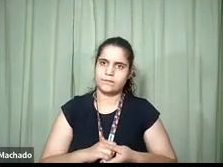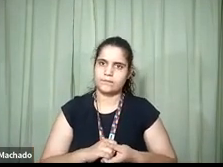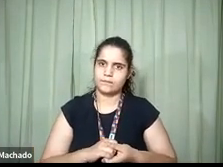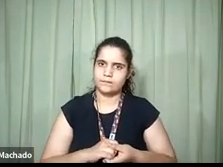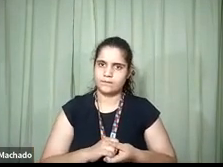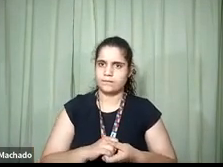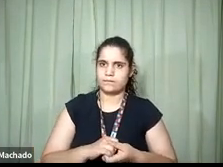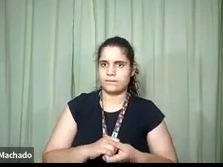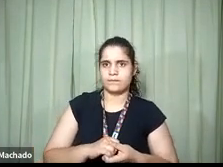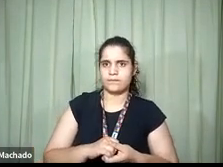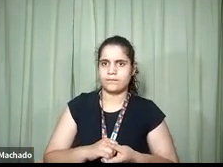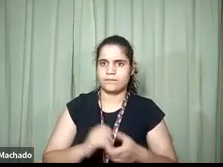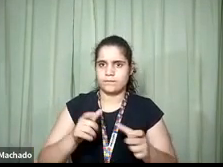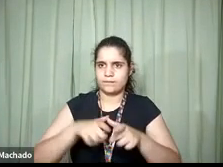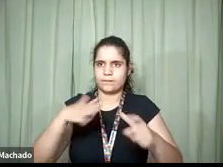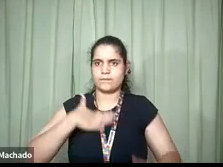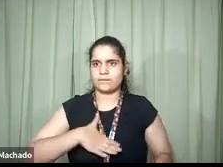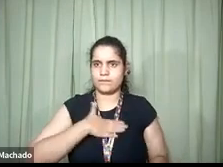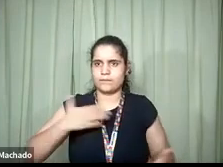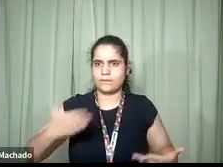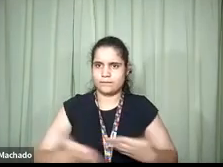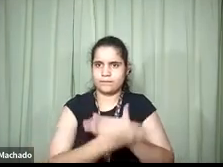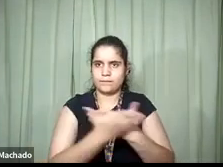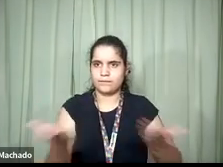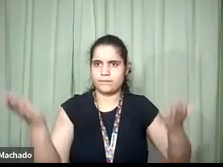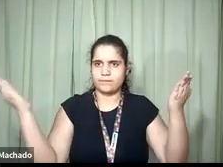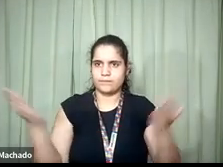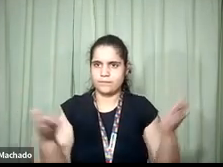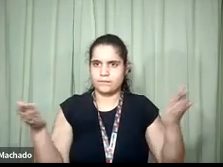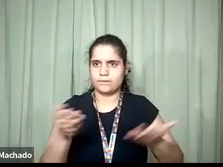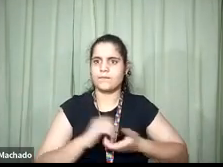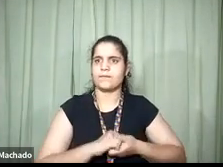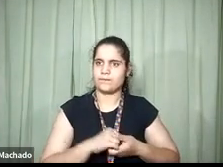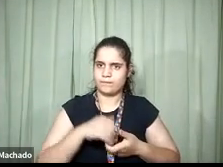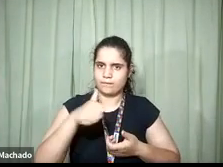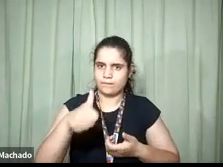Foi um enorme prazer estar com vocês hoje. Tá?